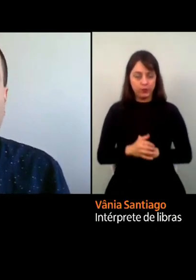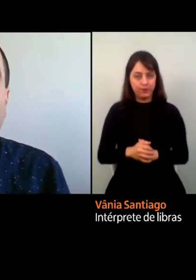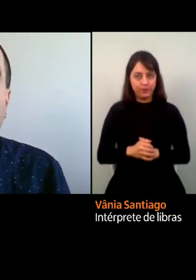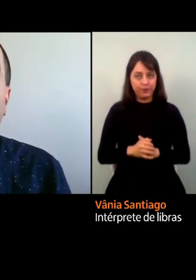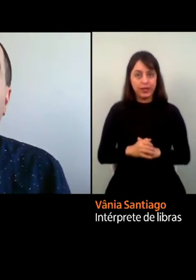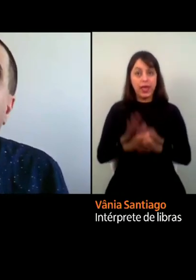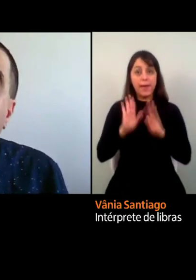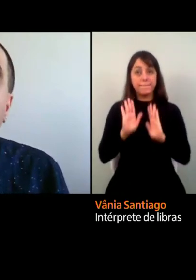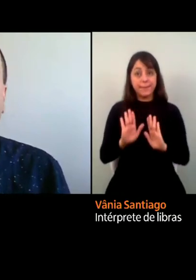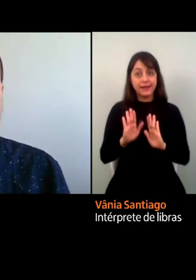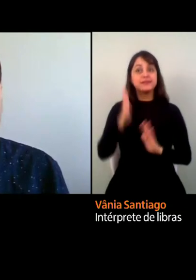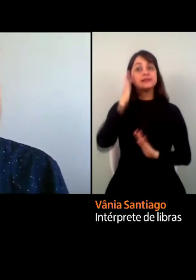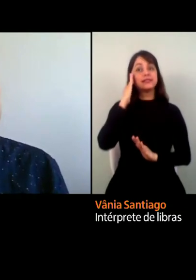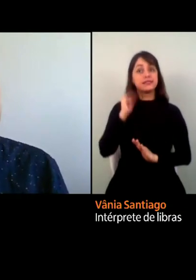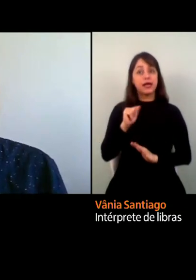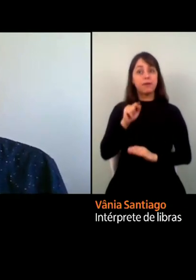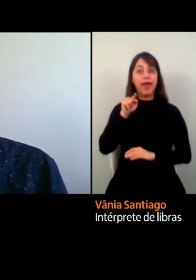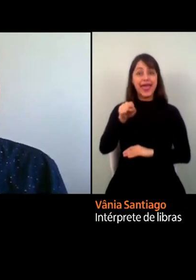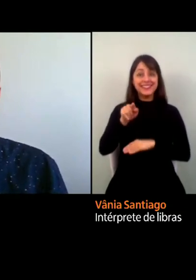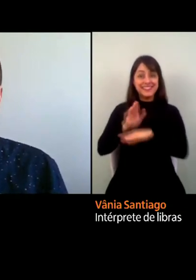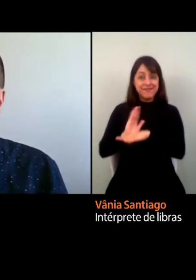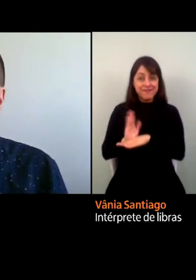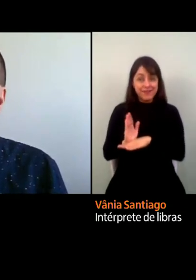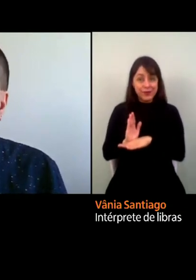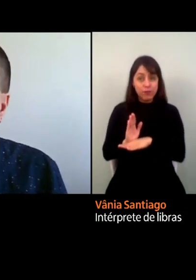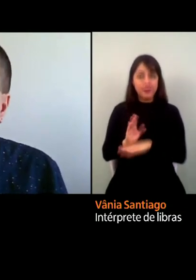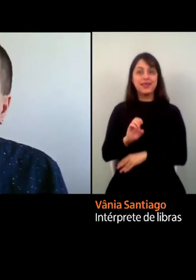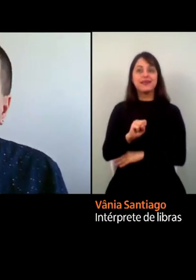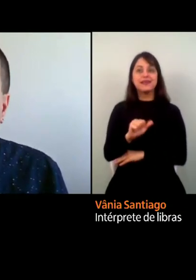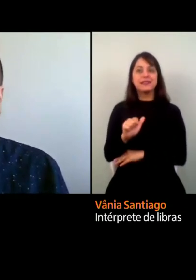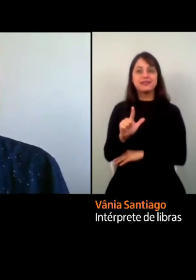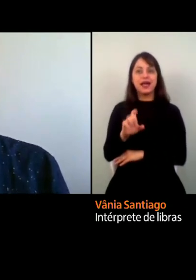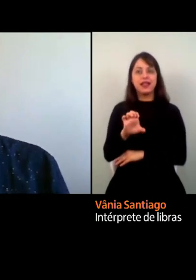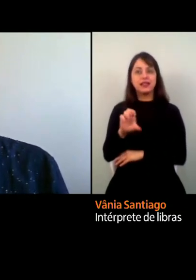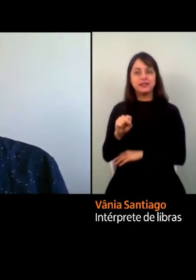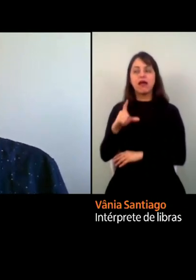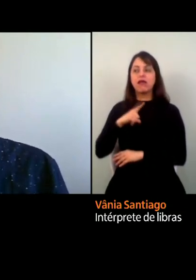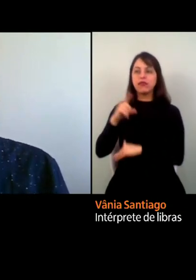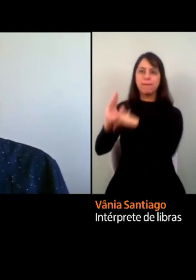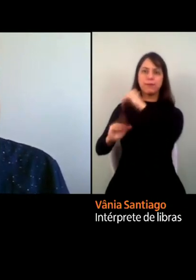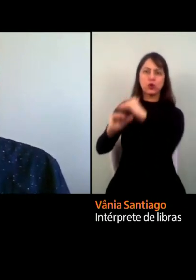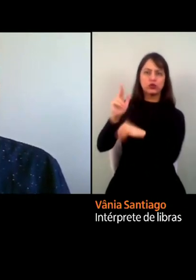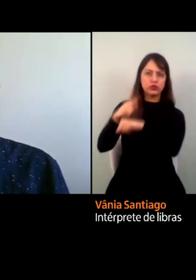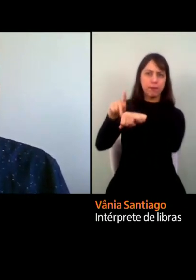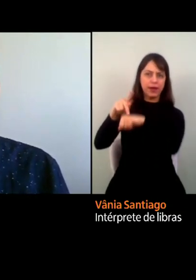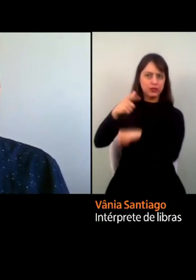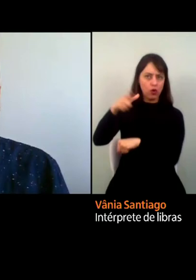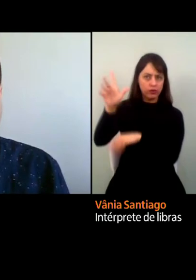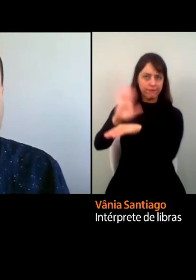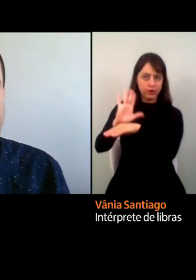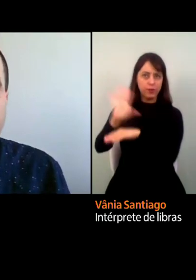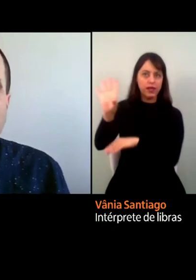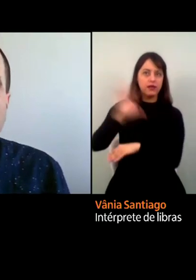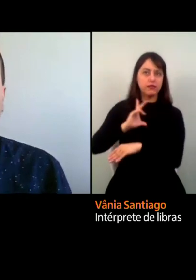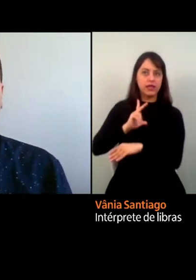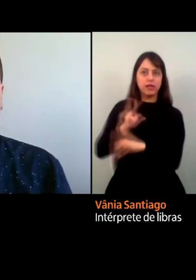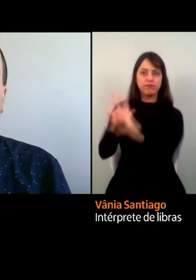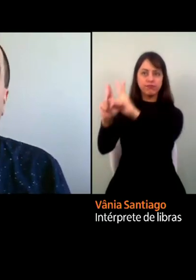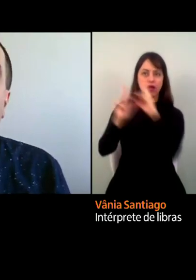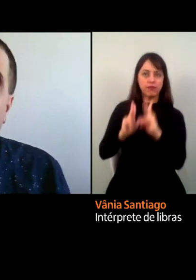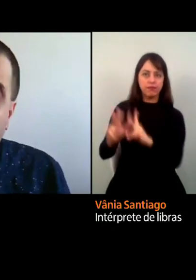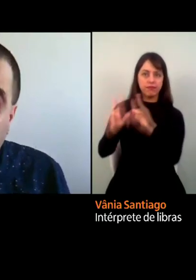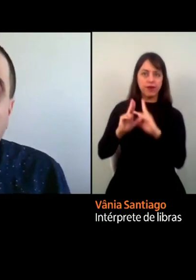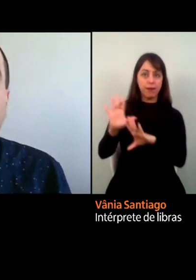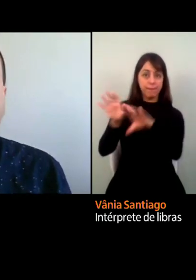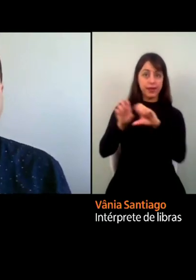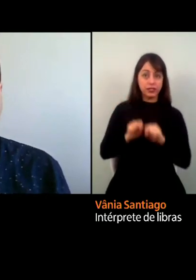fragmento de filme eventualmente produzido em outra pátria, pois há o registro do pedido de patente